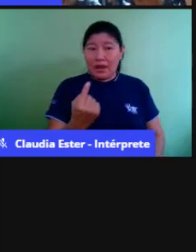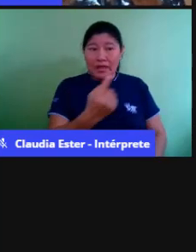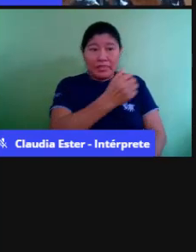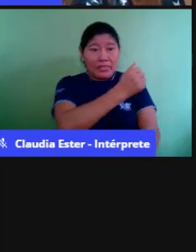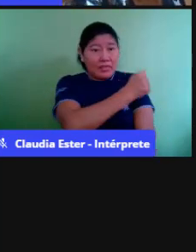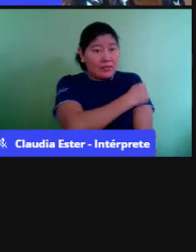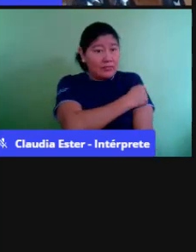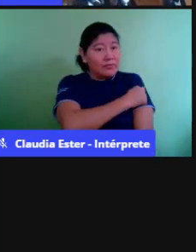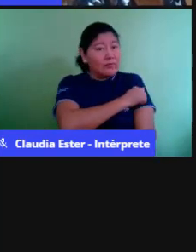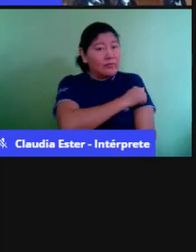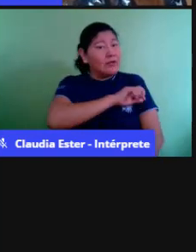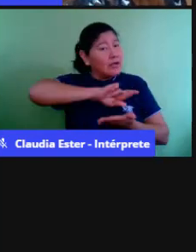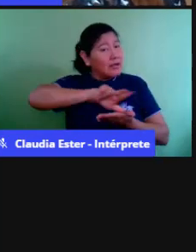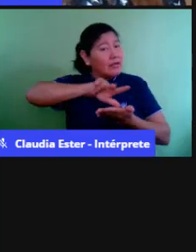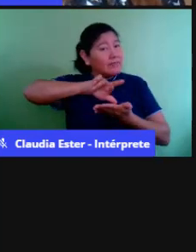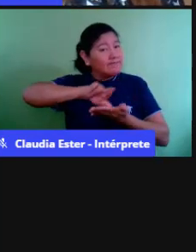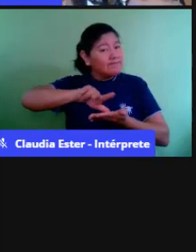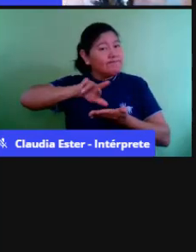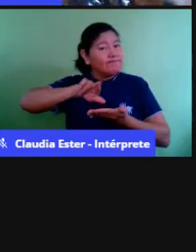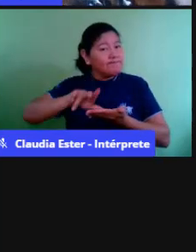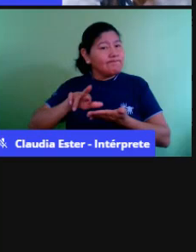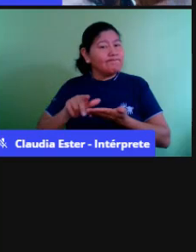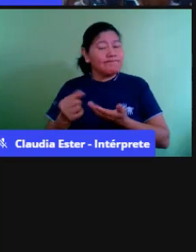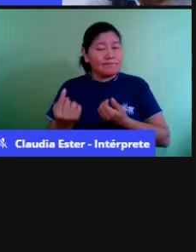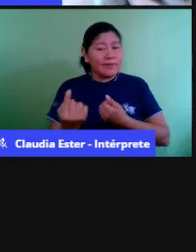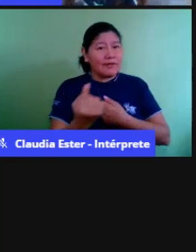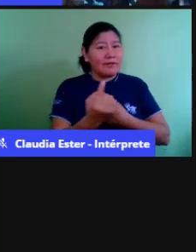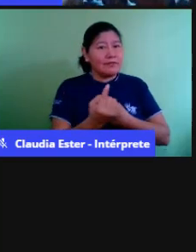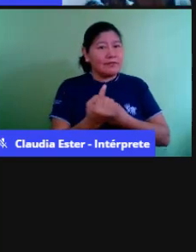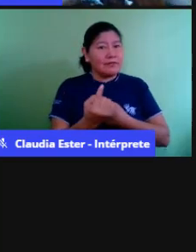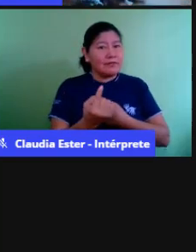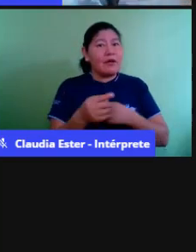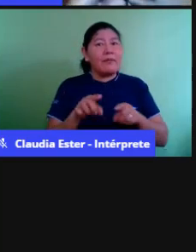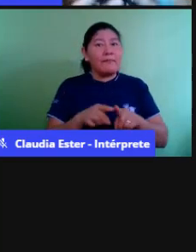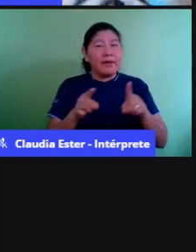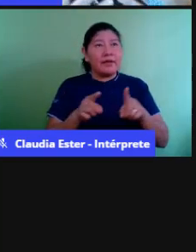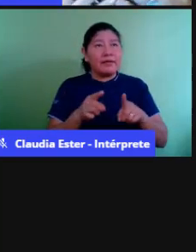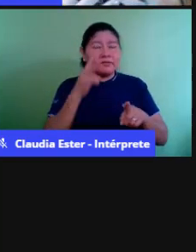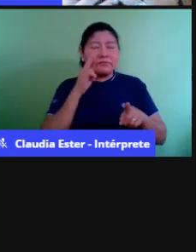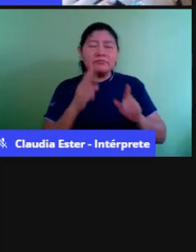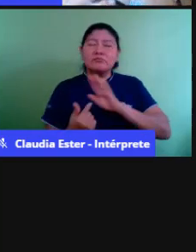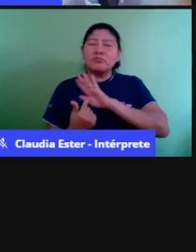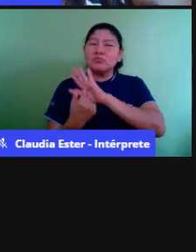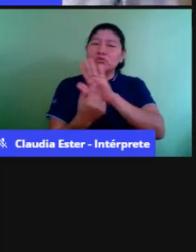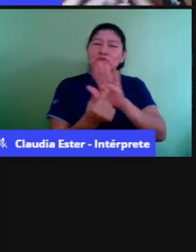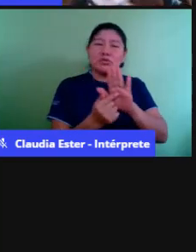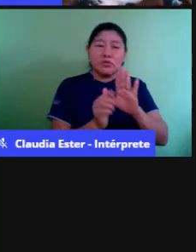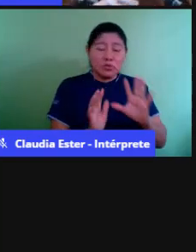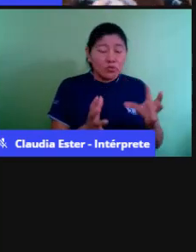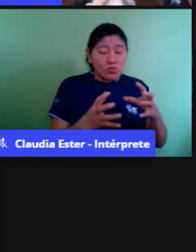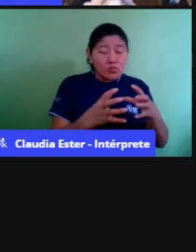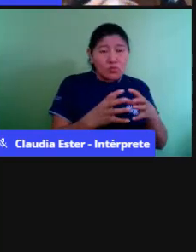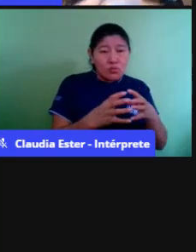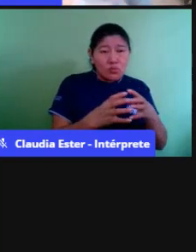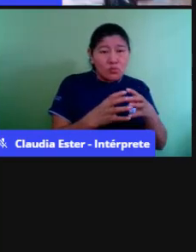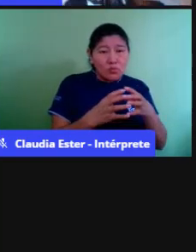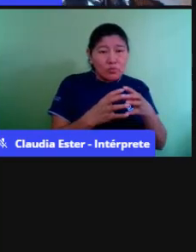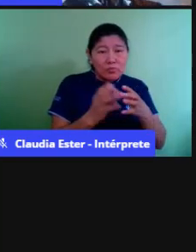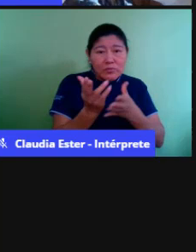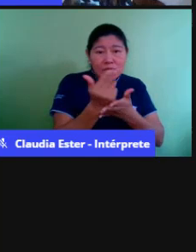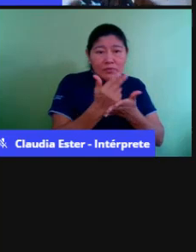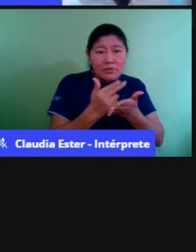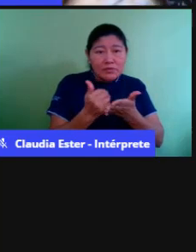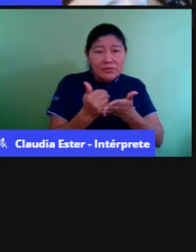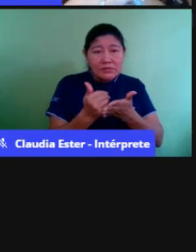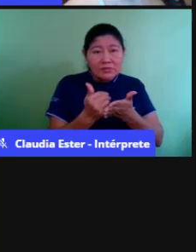outro, né? Entender que o conjunto, né, de desenho de cada criança, ele tem a